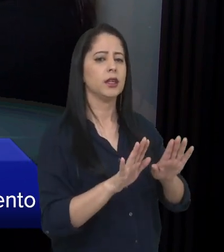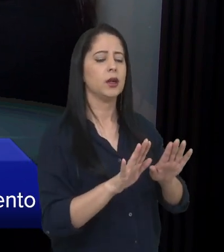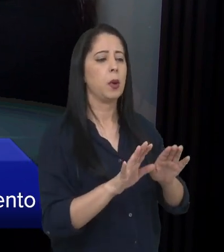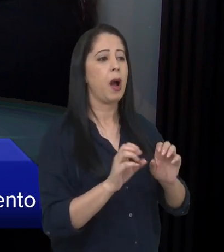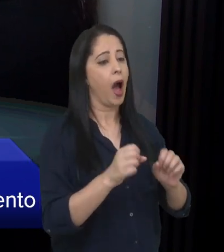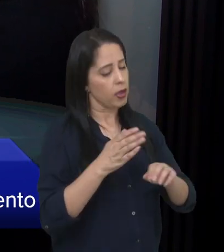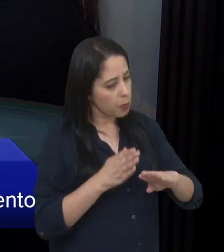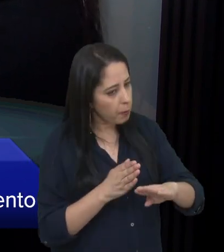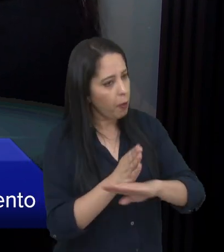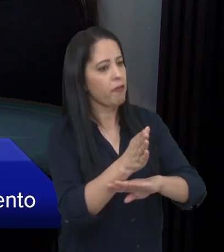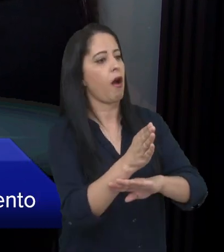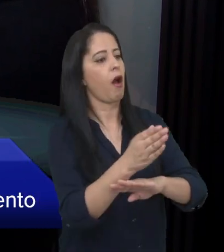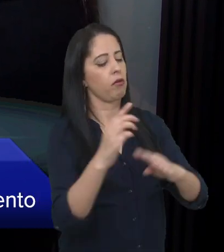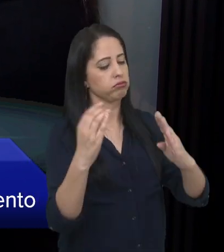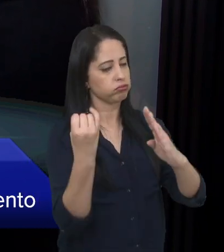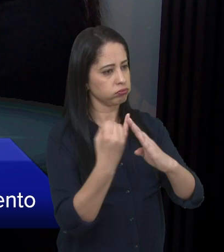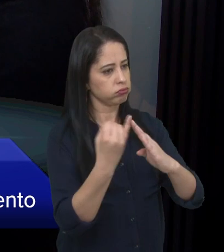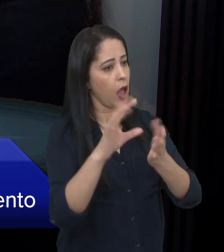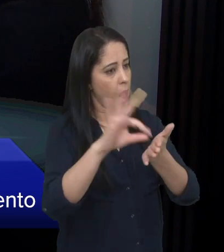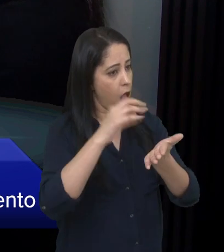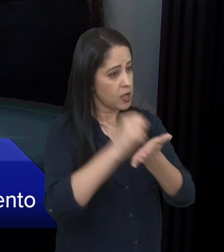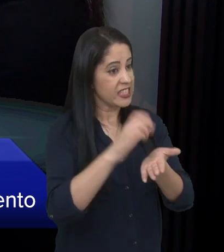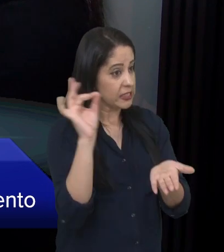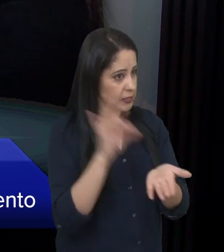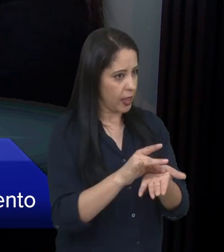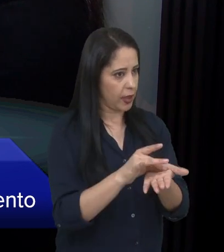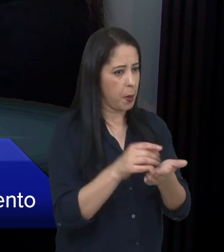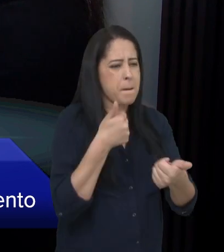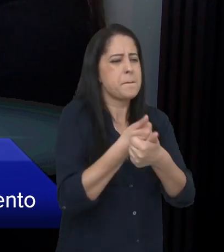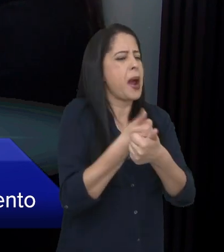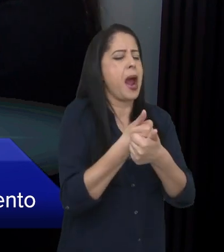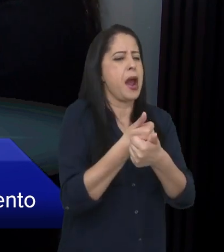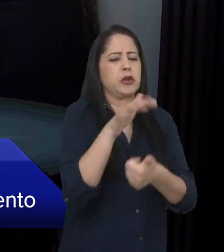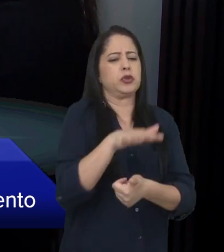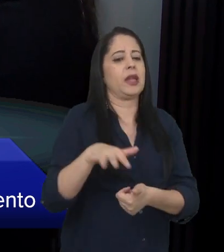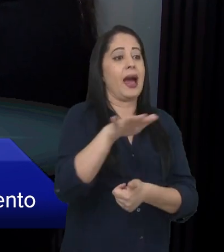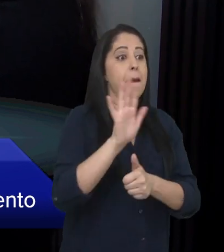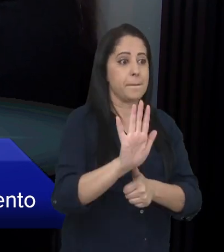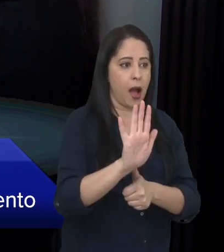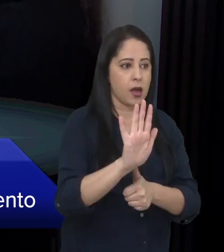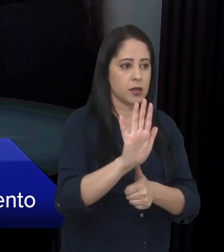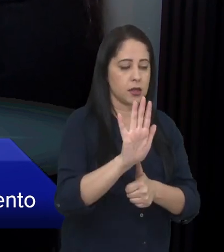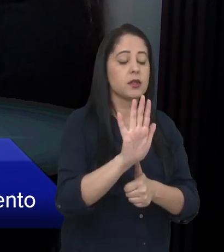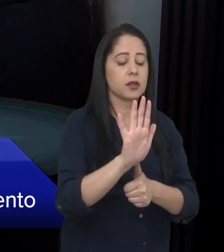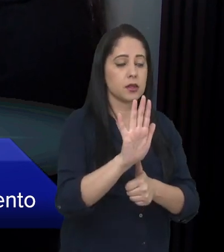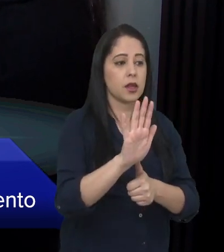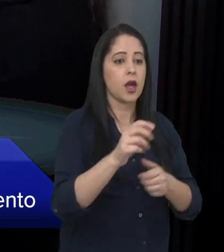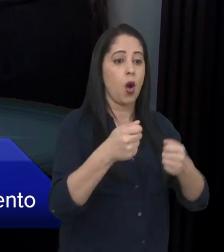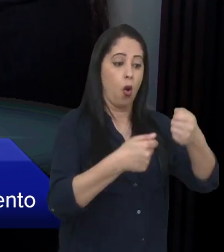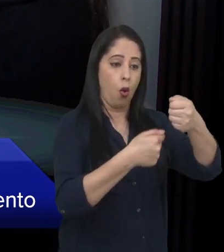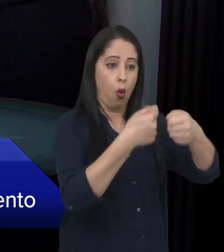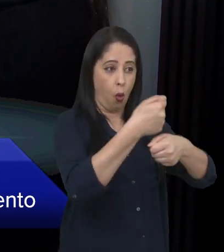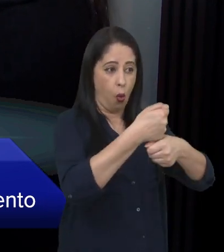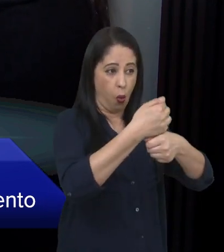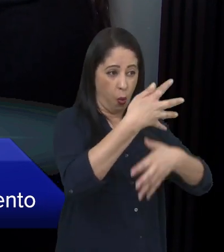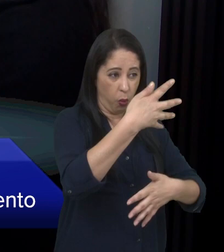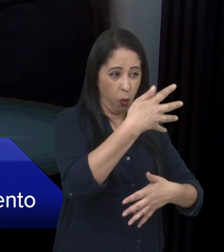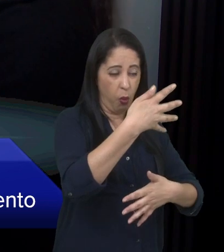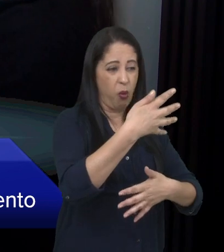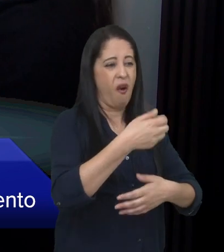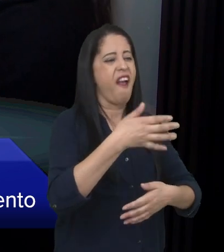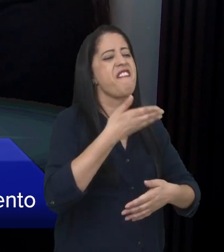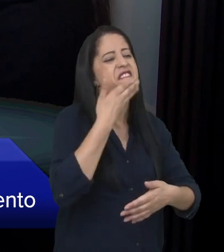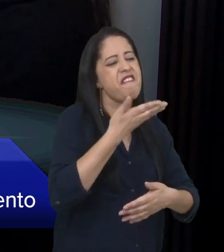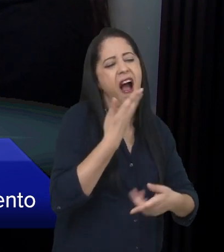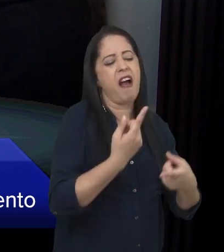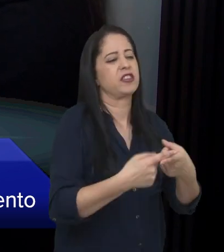uma imobiliária credenciada é próxima da sua região mas que tenha o Google facilita muito isso